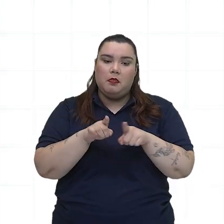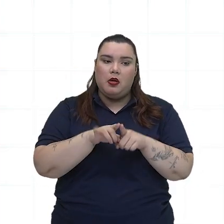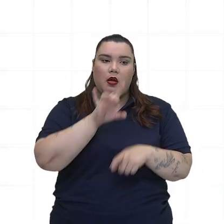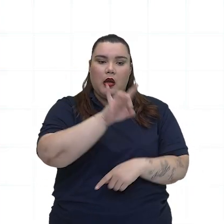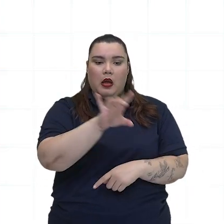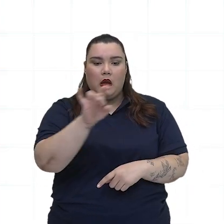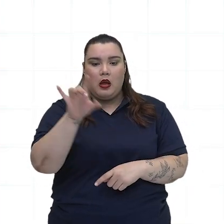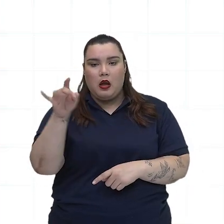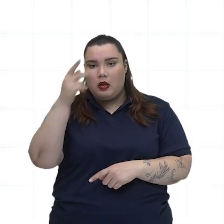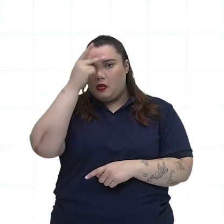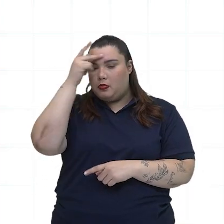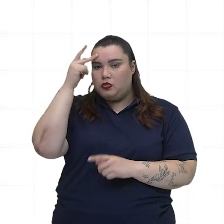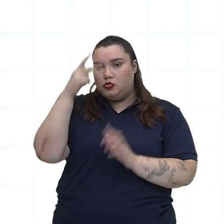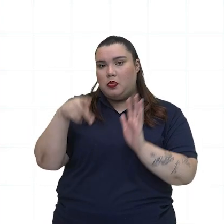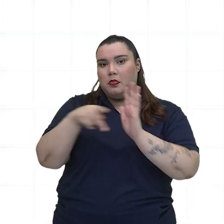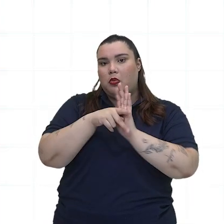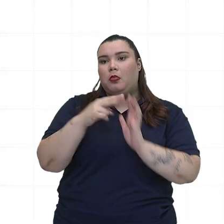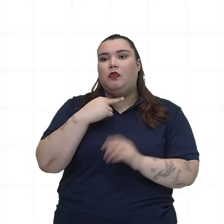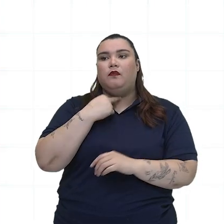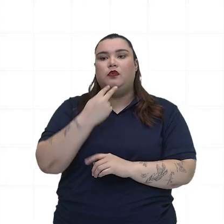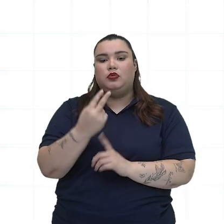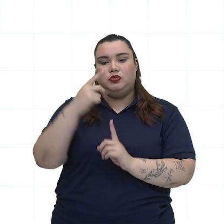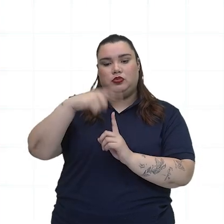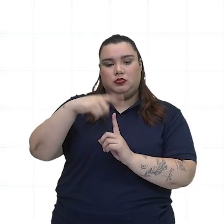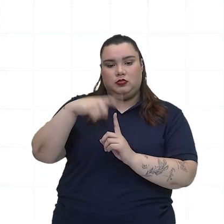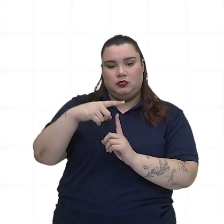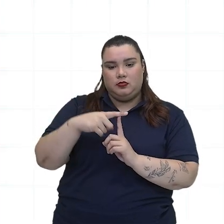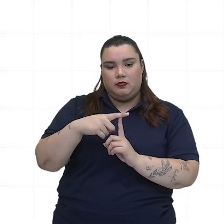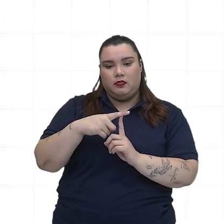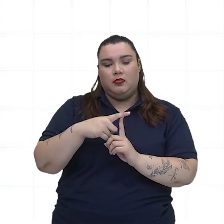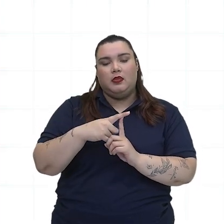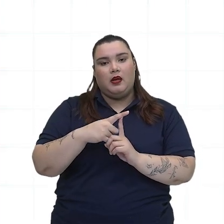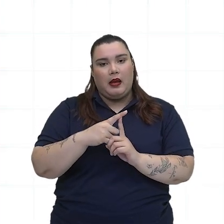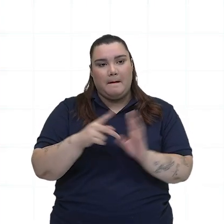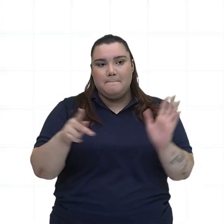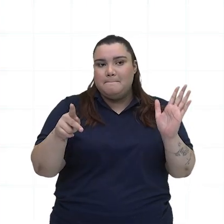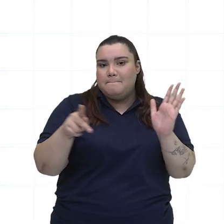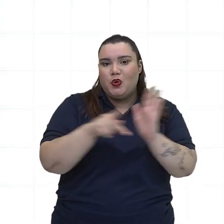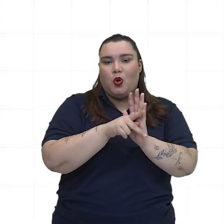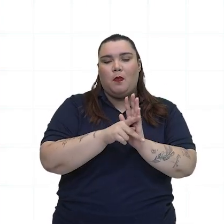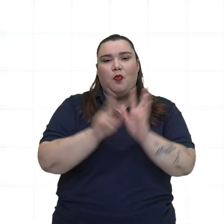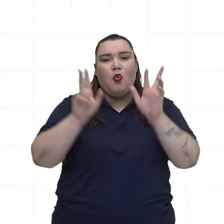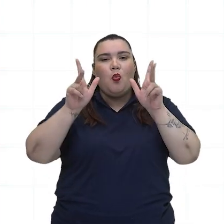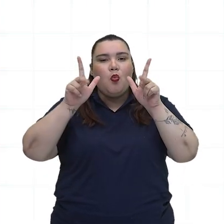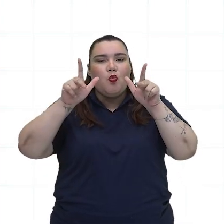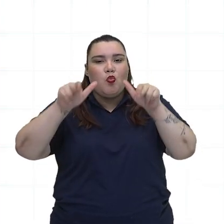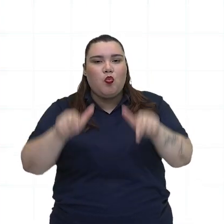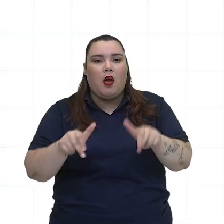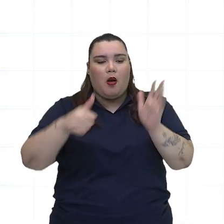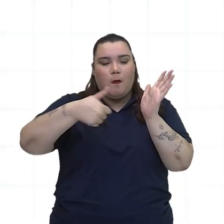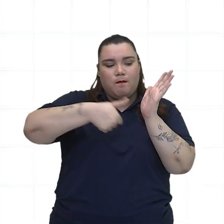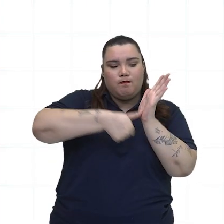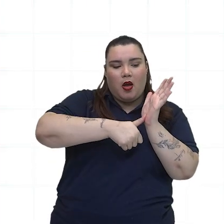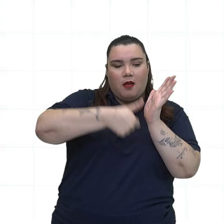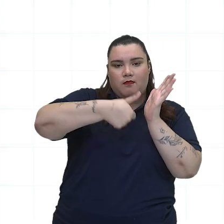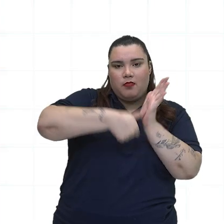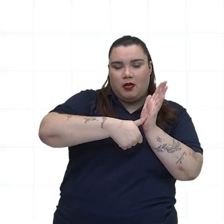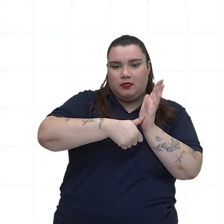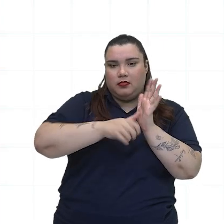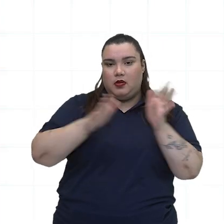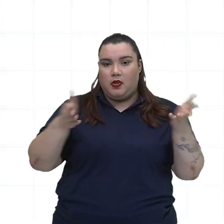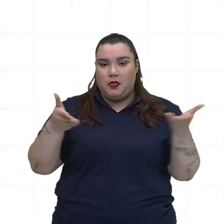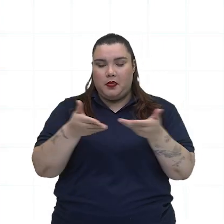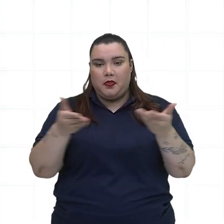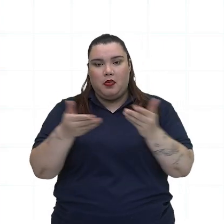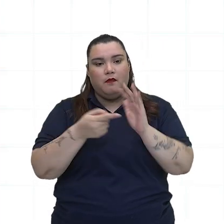pessoa possui um timbre próprio de voz, tão individual quanto as impressões digitais. Vamos ouvir